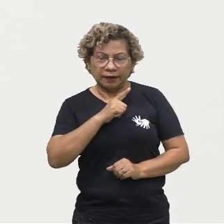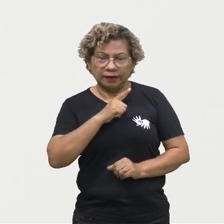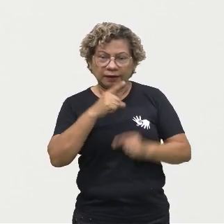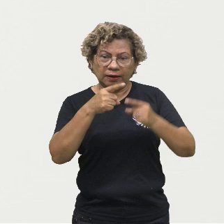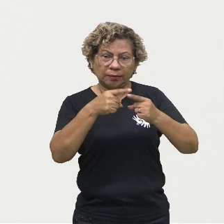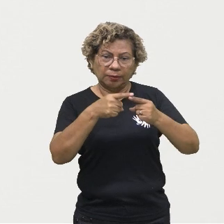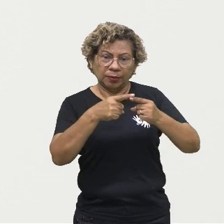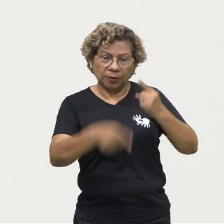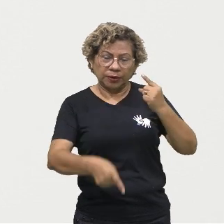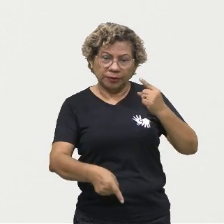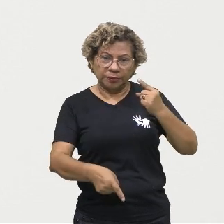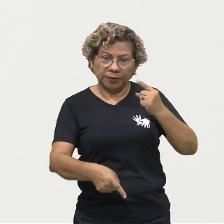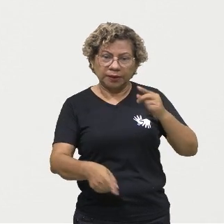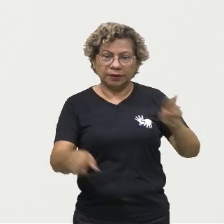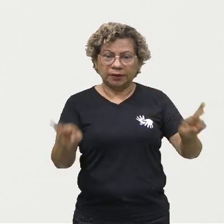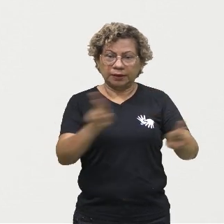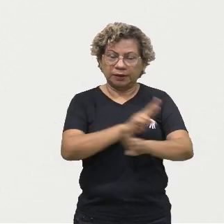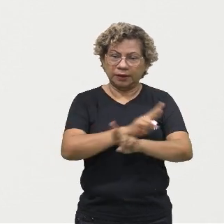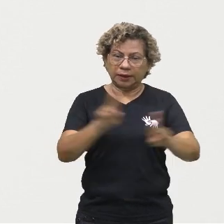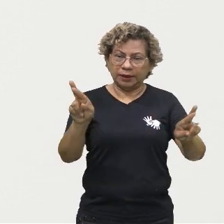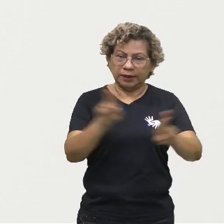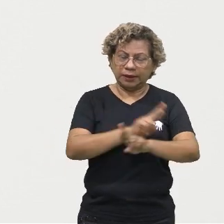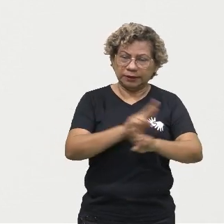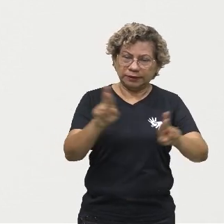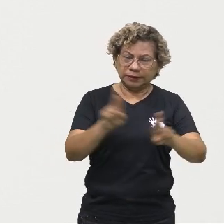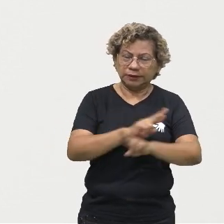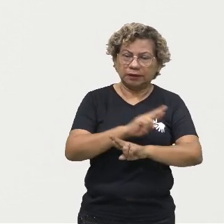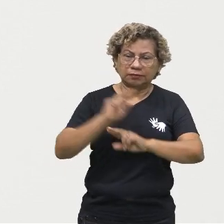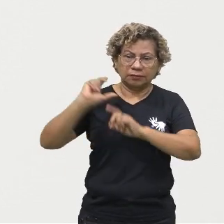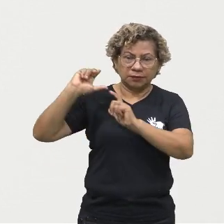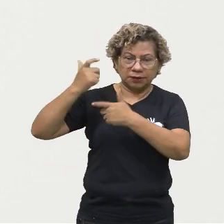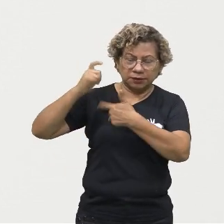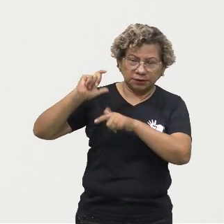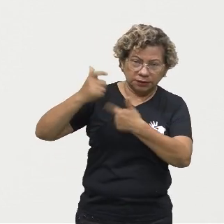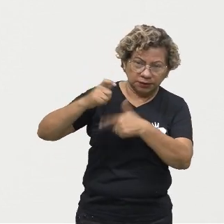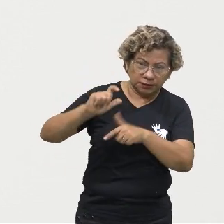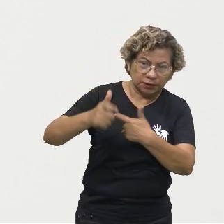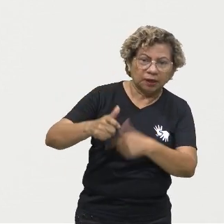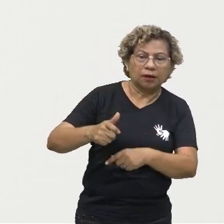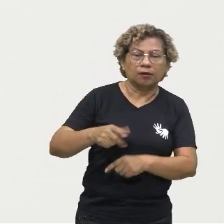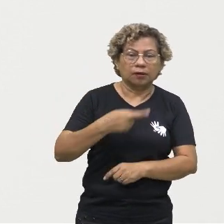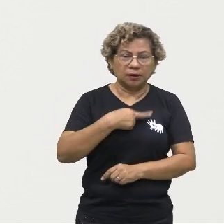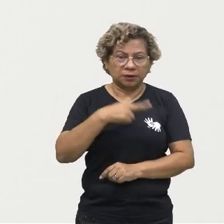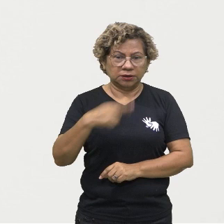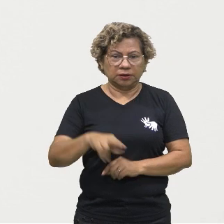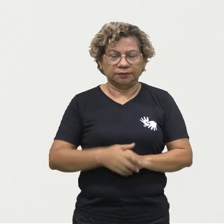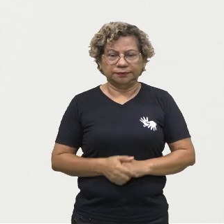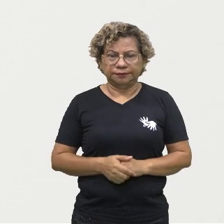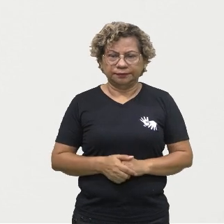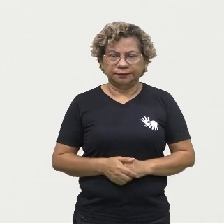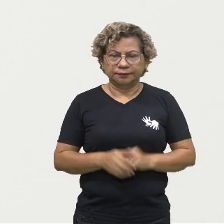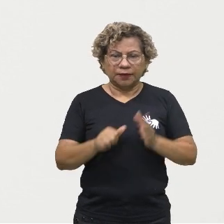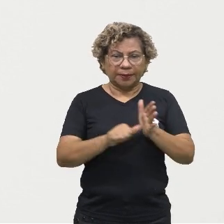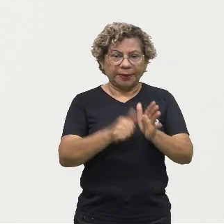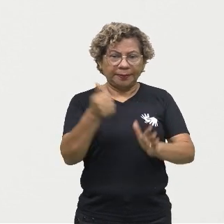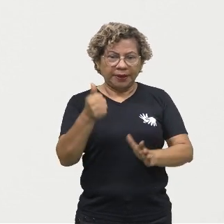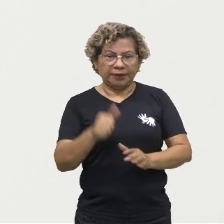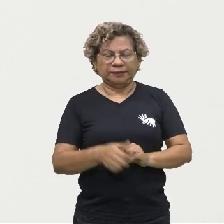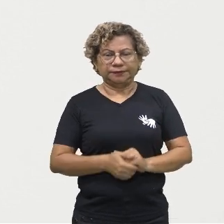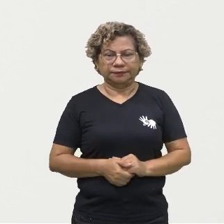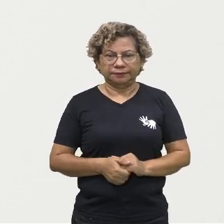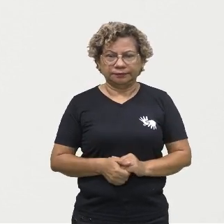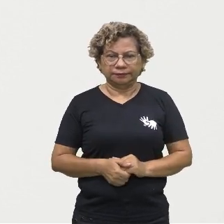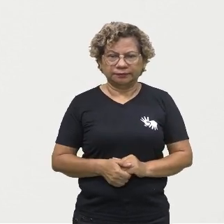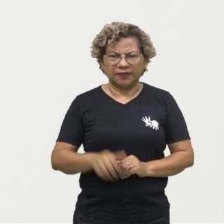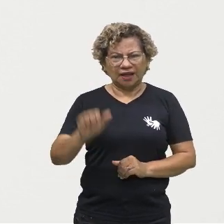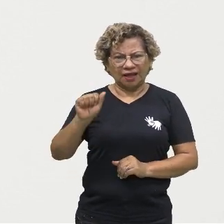proibições relativas a determinada tradição religiosa. Primeiro, aqui diz que é apenas. Não